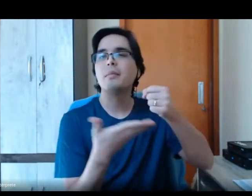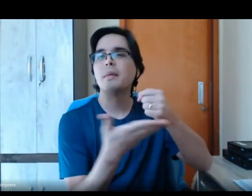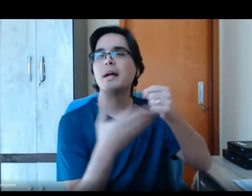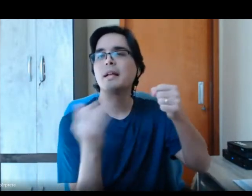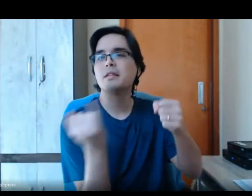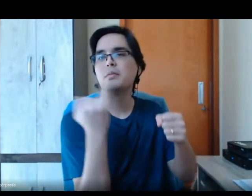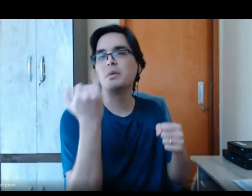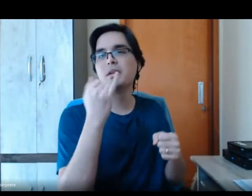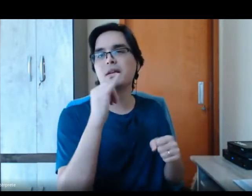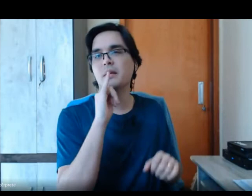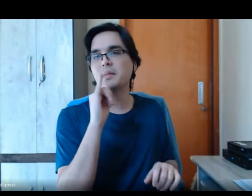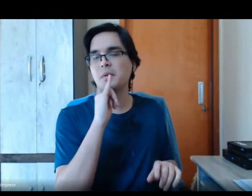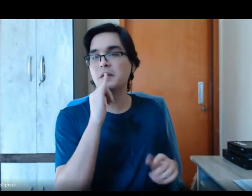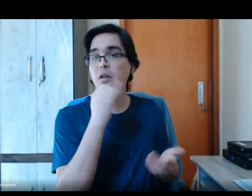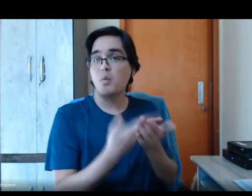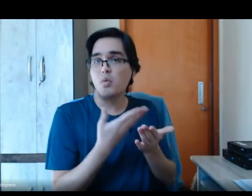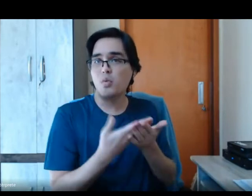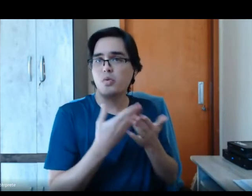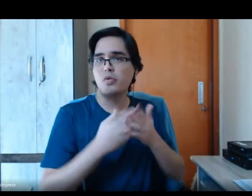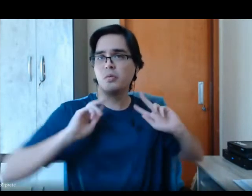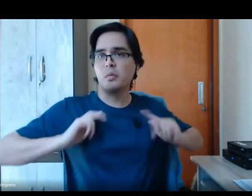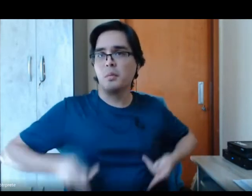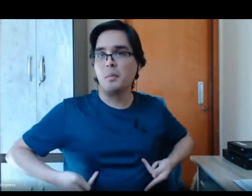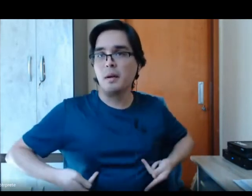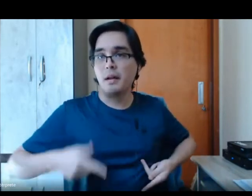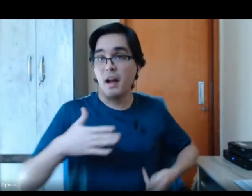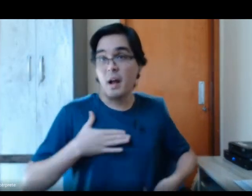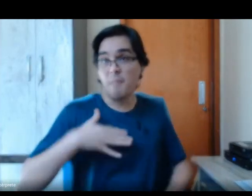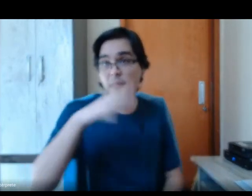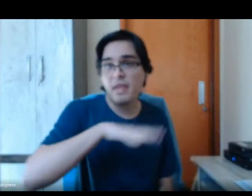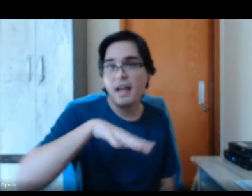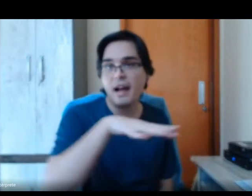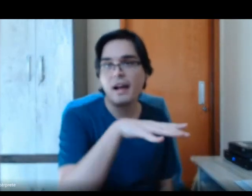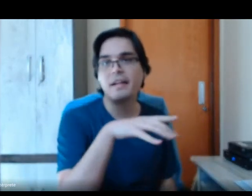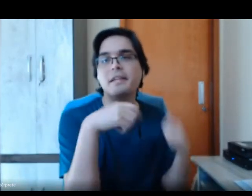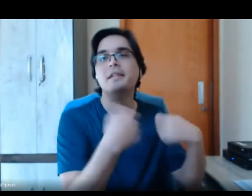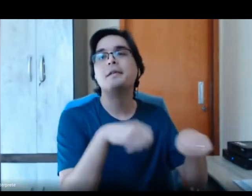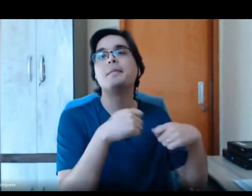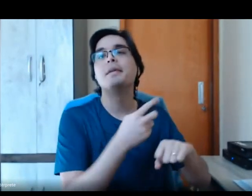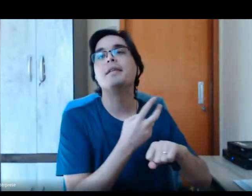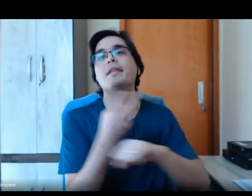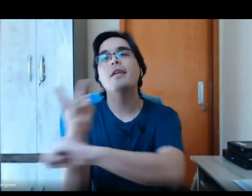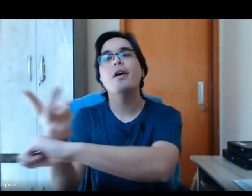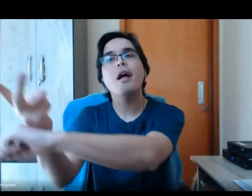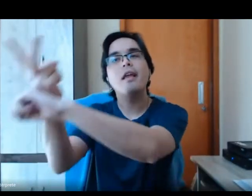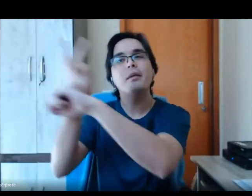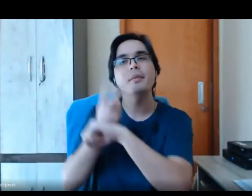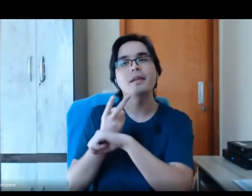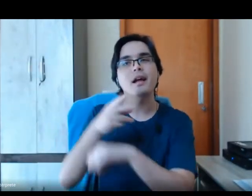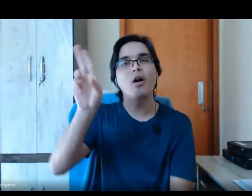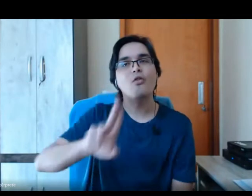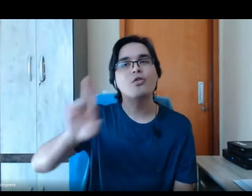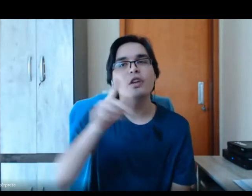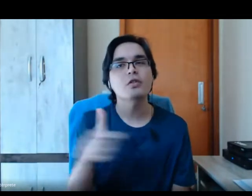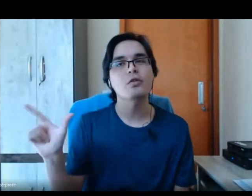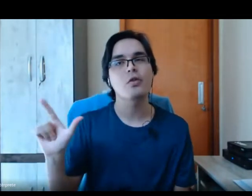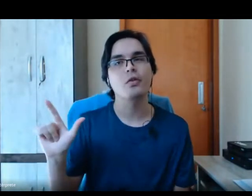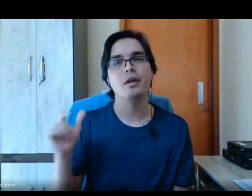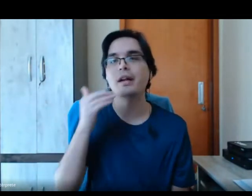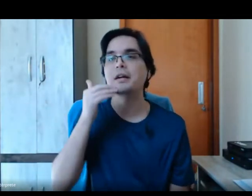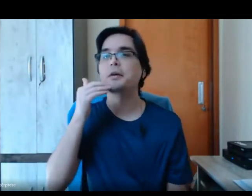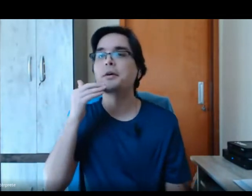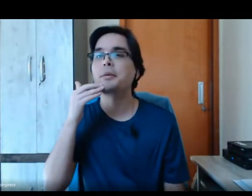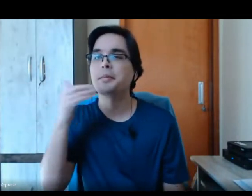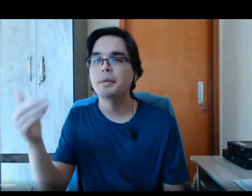geral, das ciências humanas em geral, das ciências sociais em particular, e mais particularmente, porque eu dou disciplina de antropologia, se elas vão